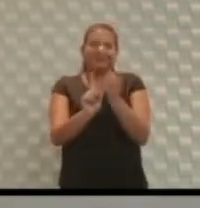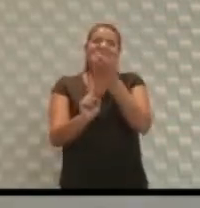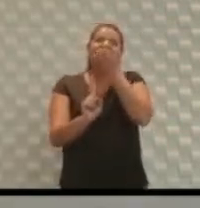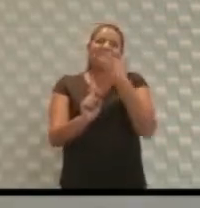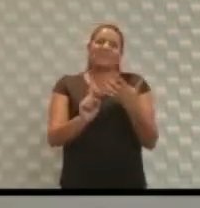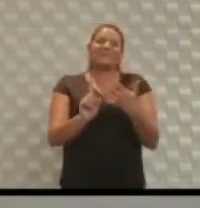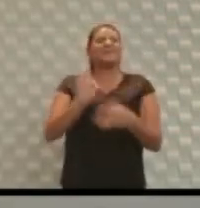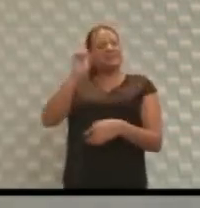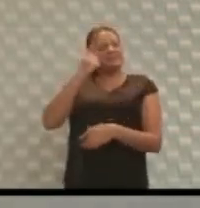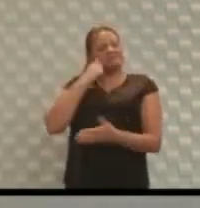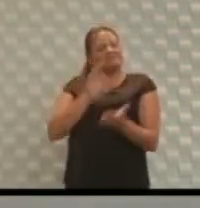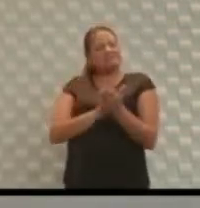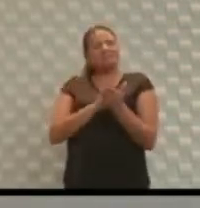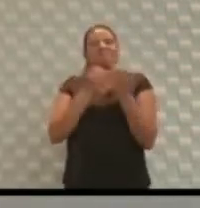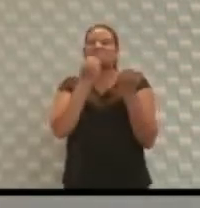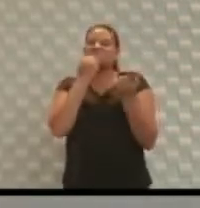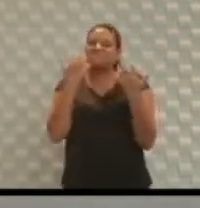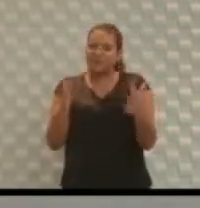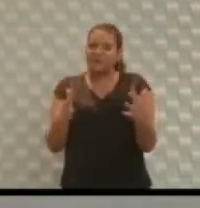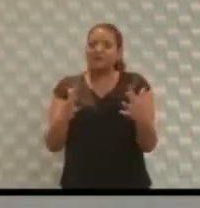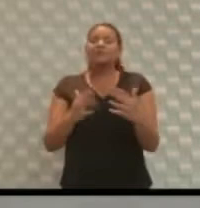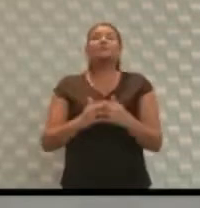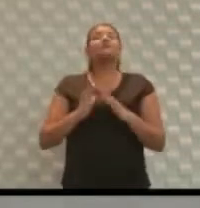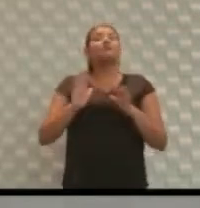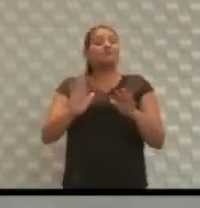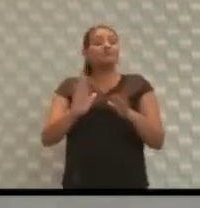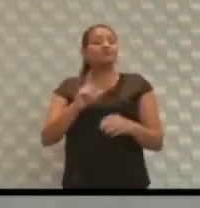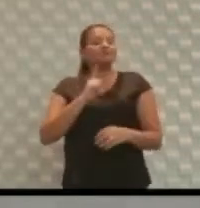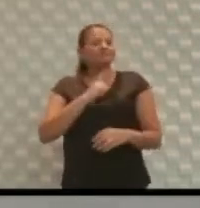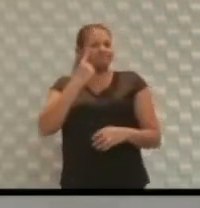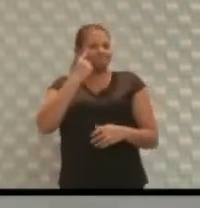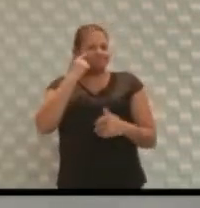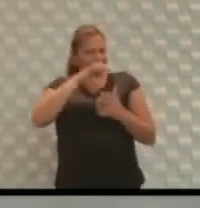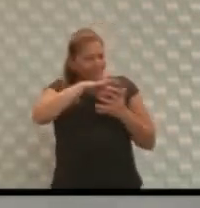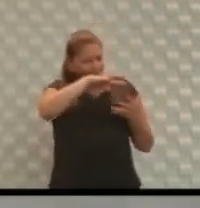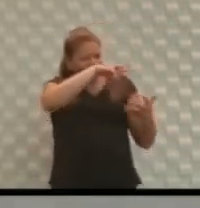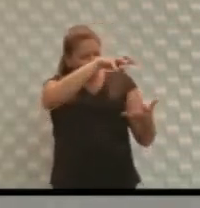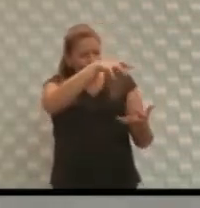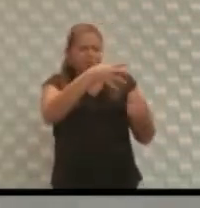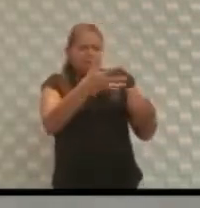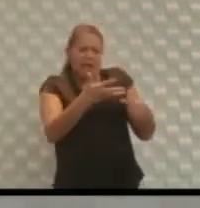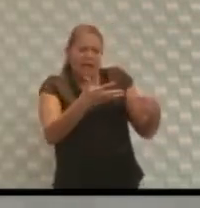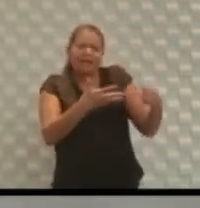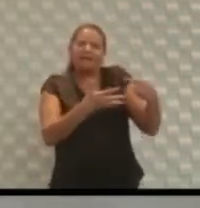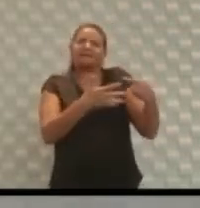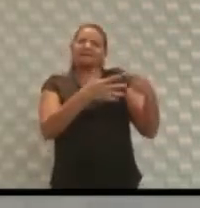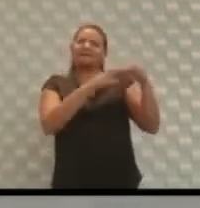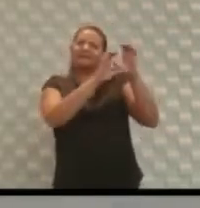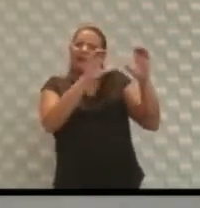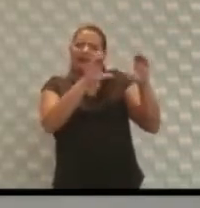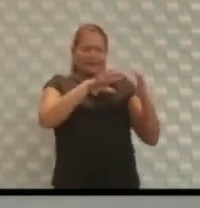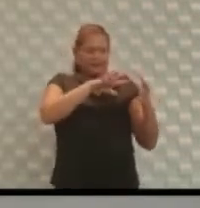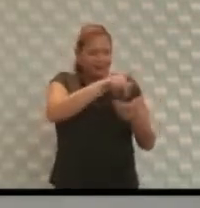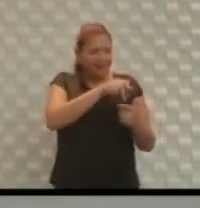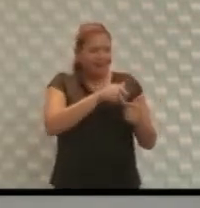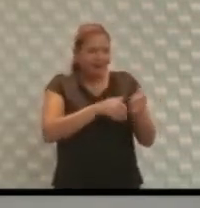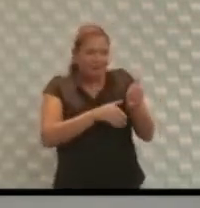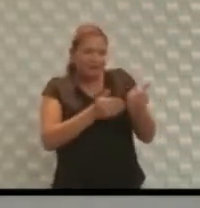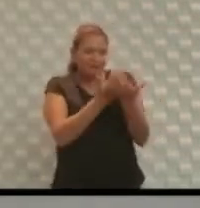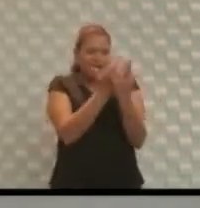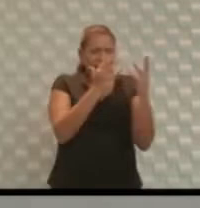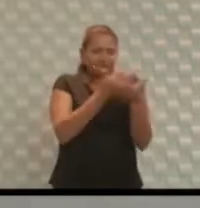exclamação que ele disse que seria excelente, né, da criação, é a criação do homem e da mulher. Então, nós somos